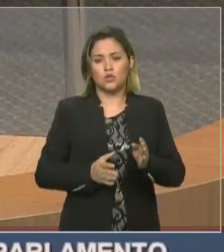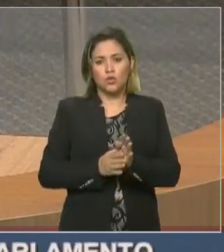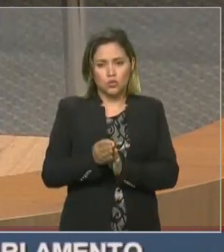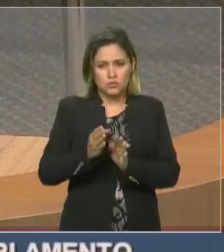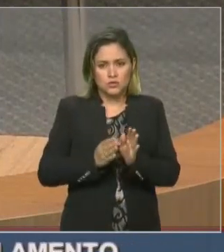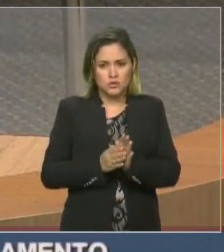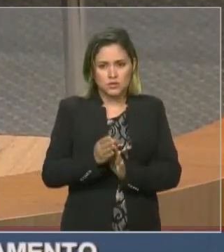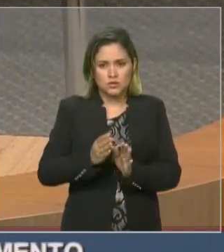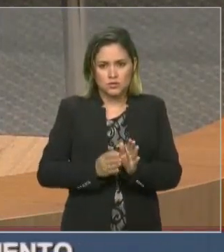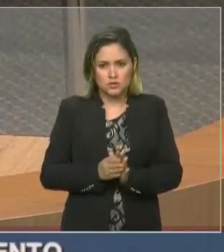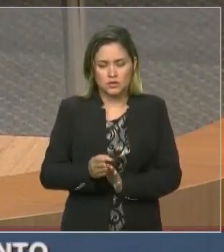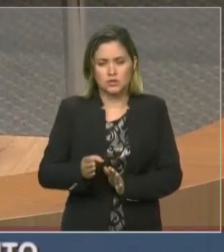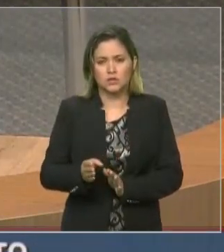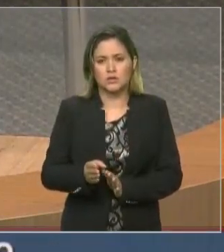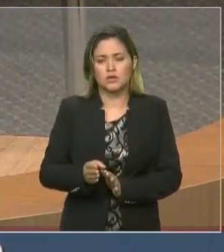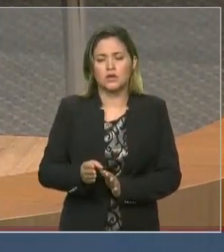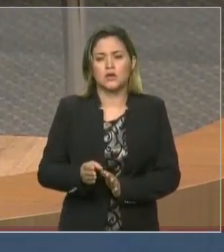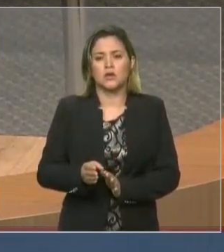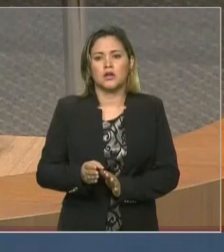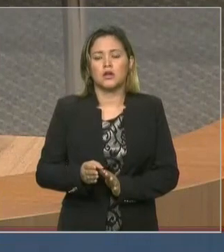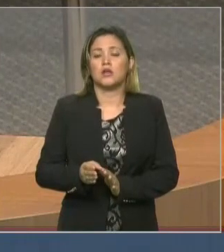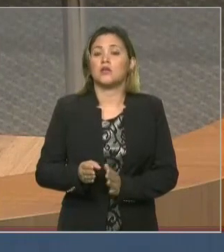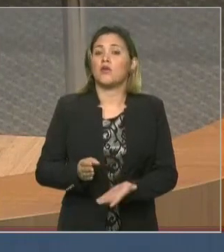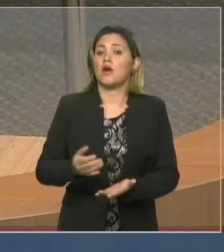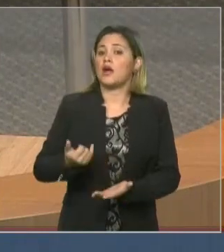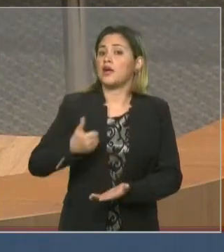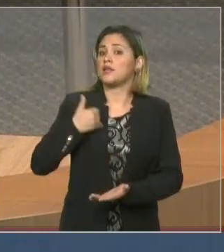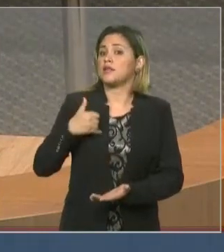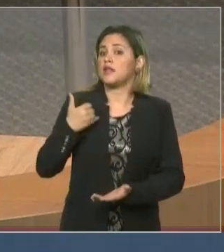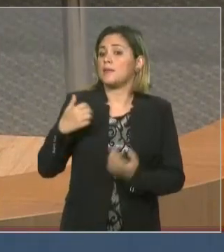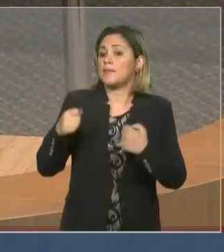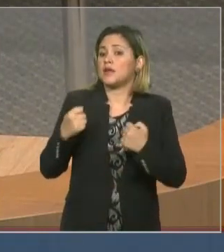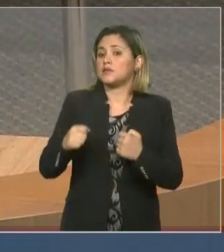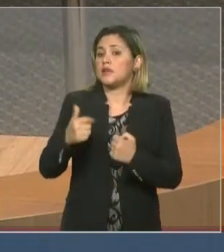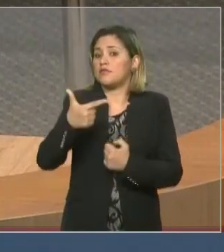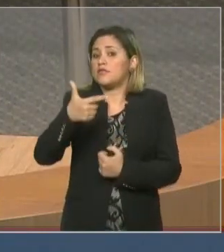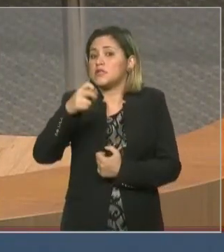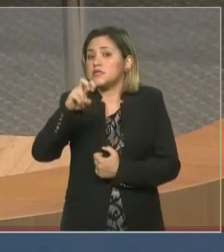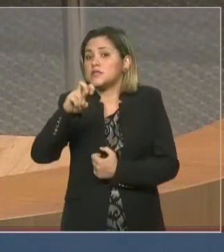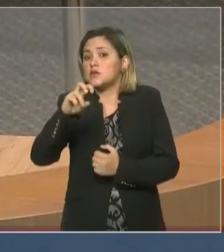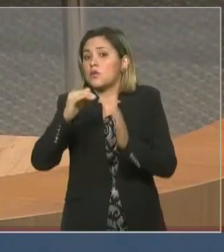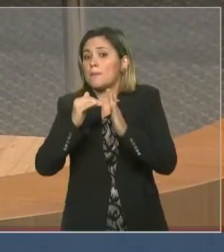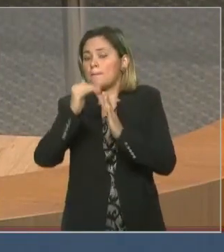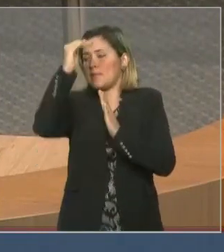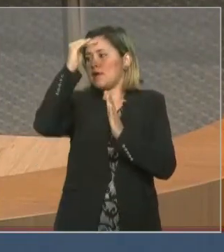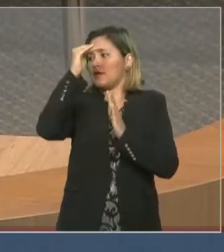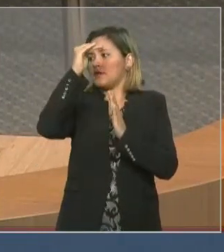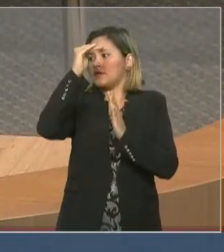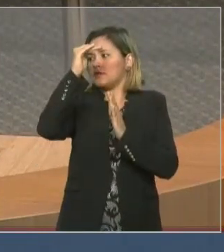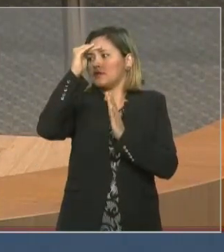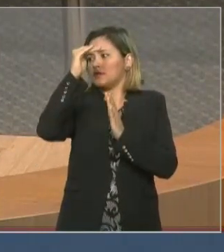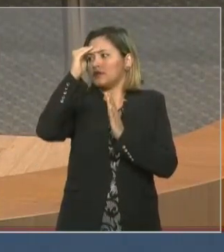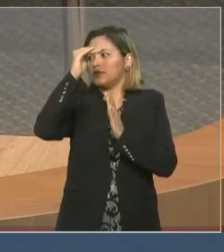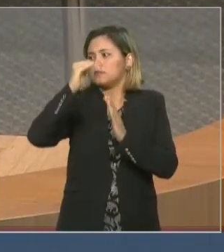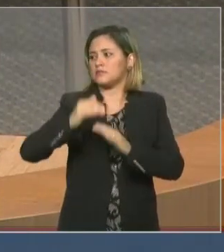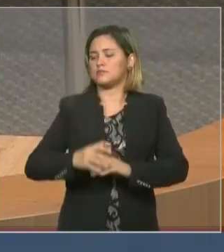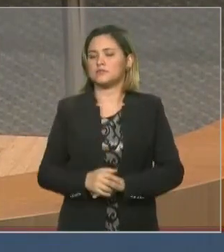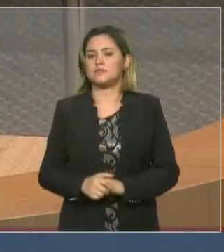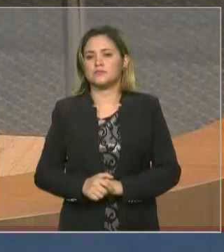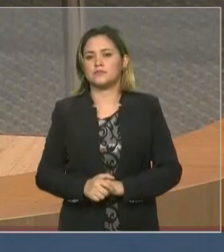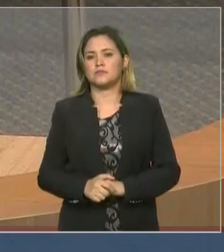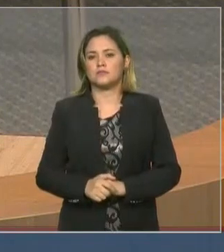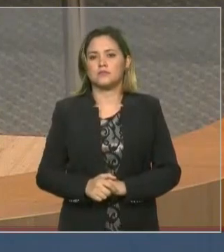anos. Foi a primeira briga que teve no Maranhão em termos de polêmica, de idade, de vence que eu estou no